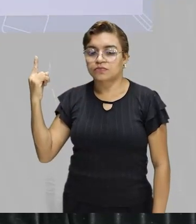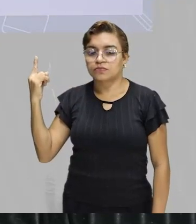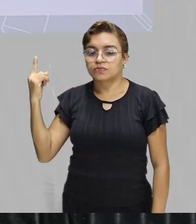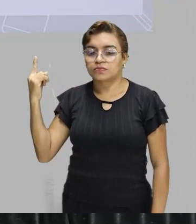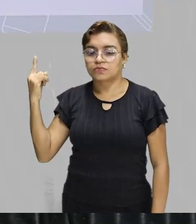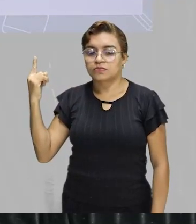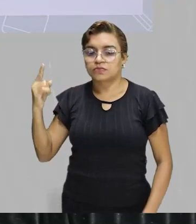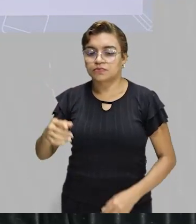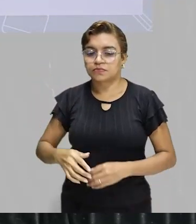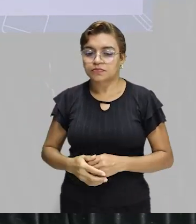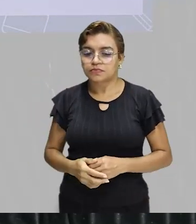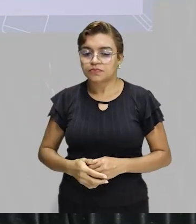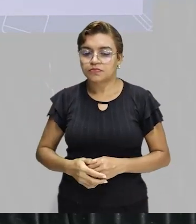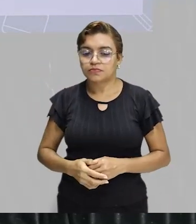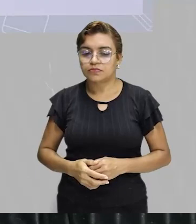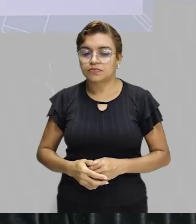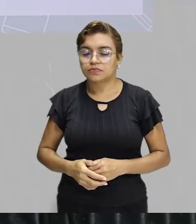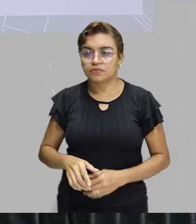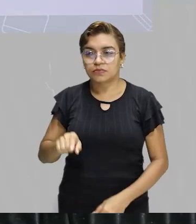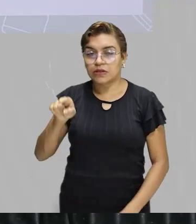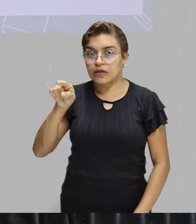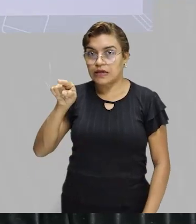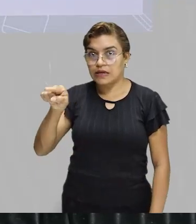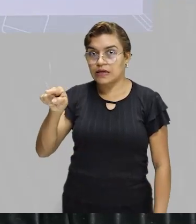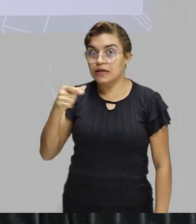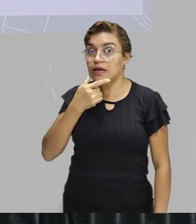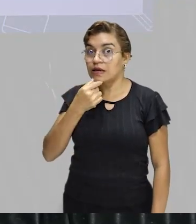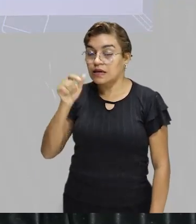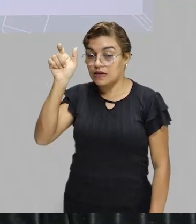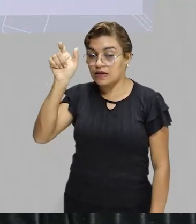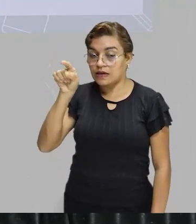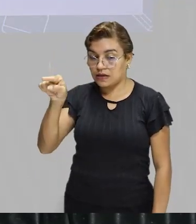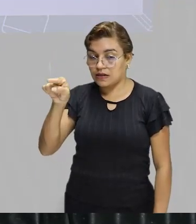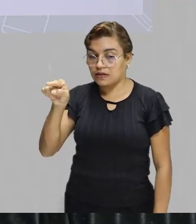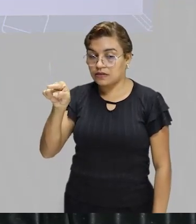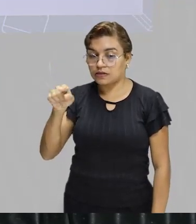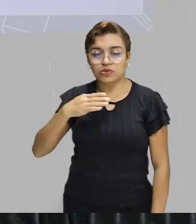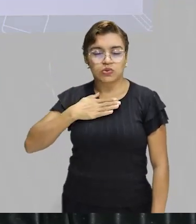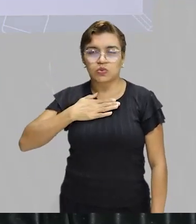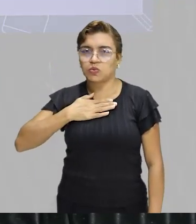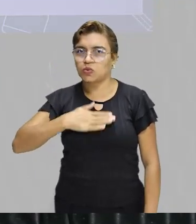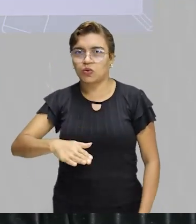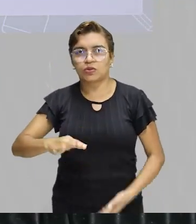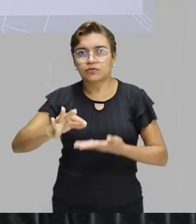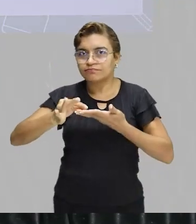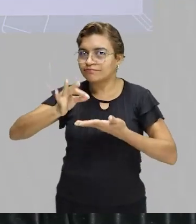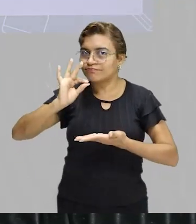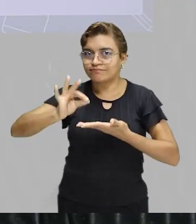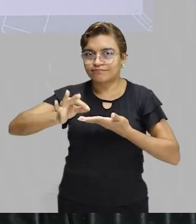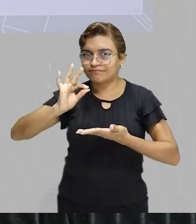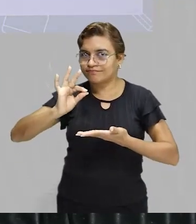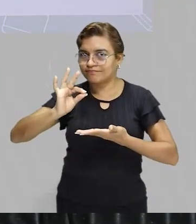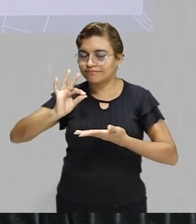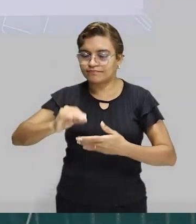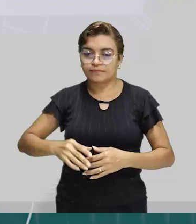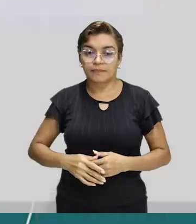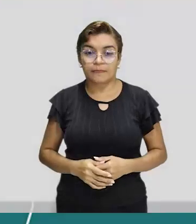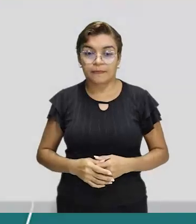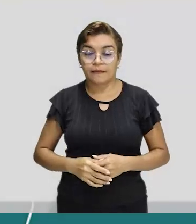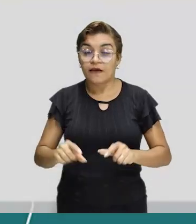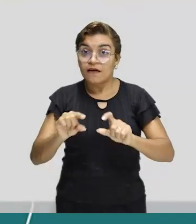café. Poderia dizer he doesn't like. Ele não gosta de café. As